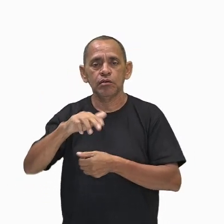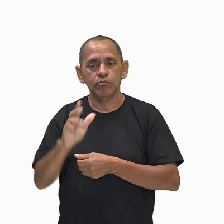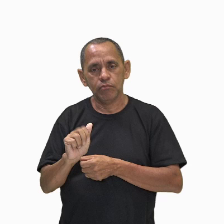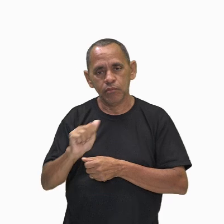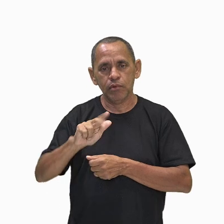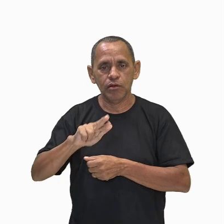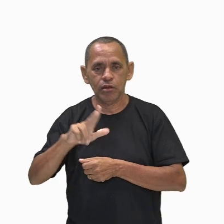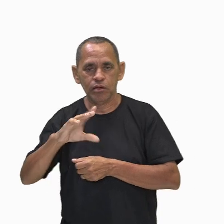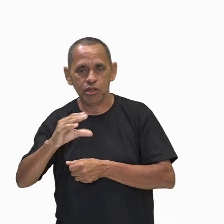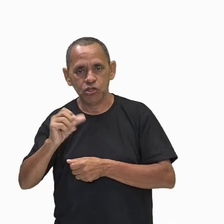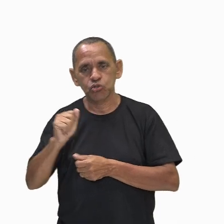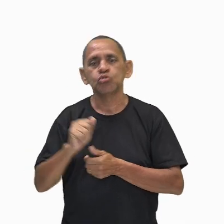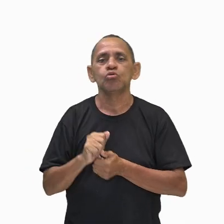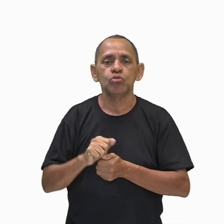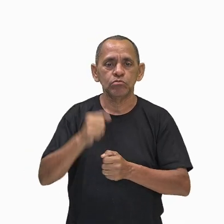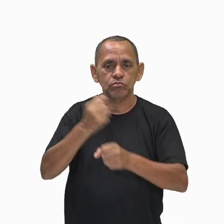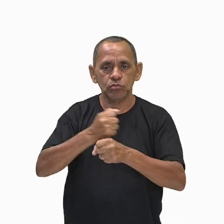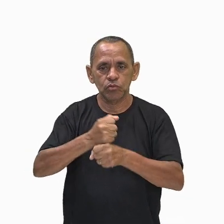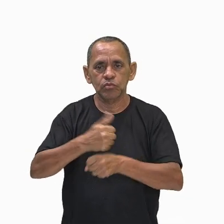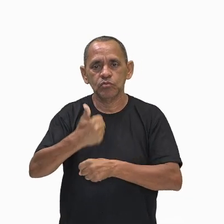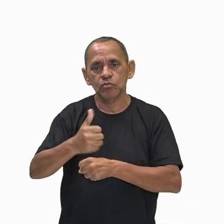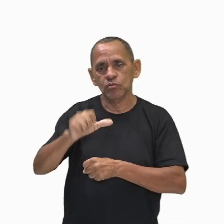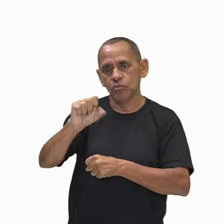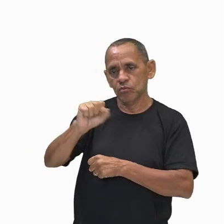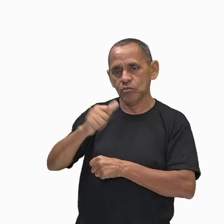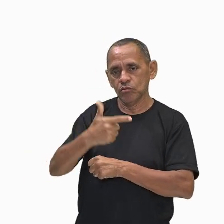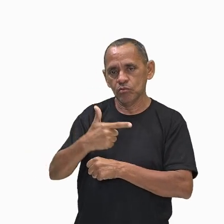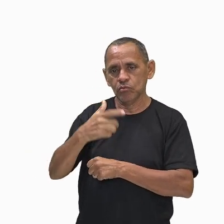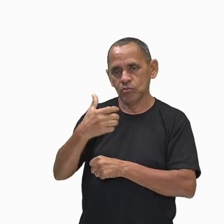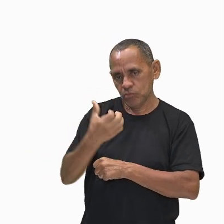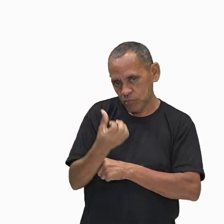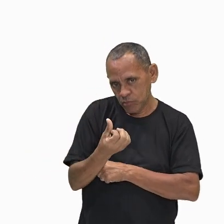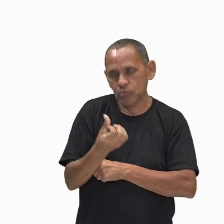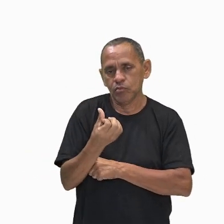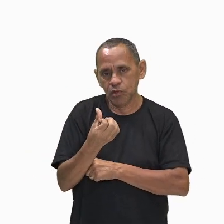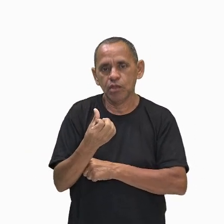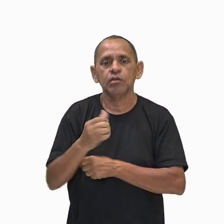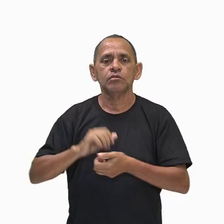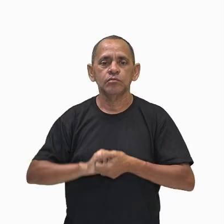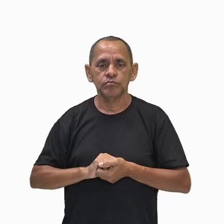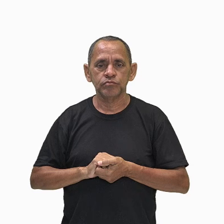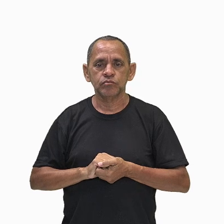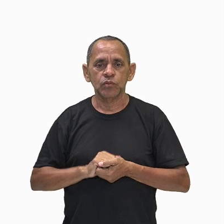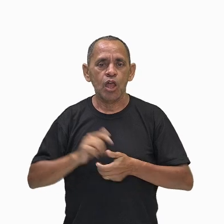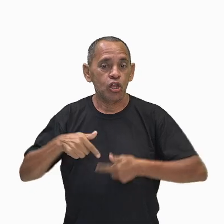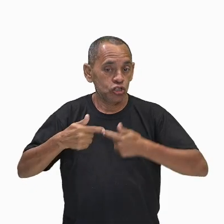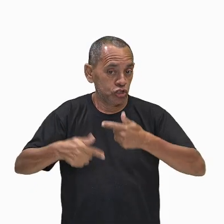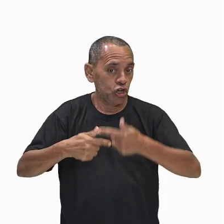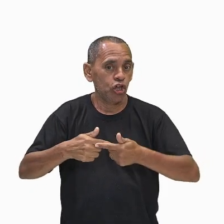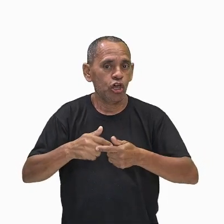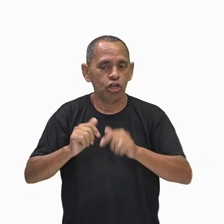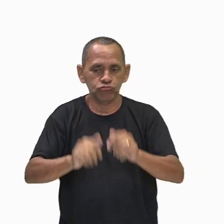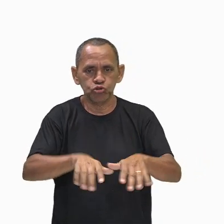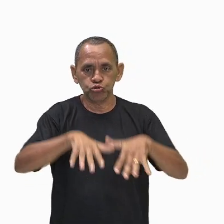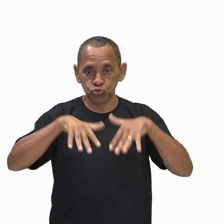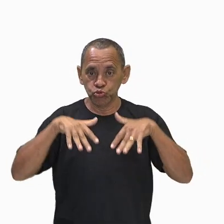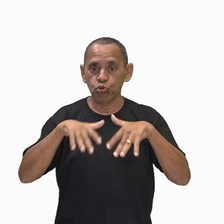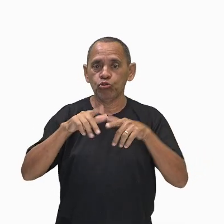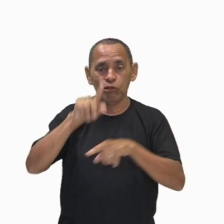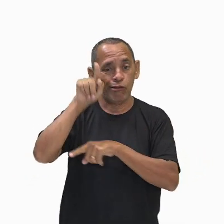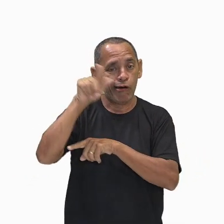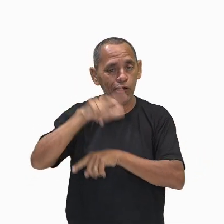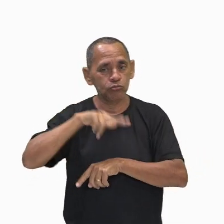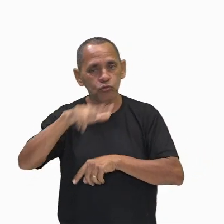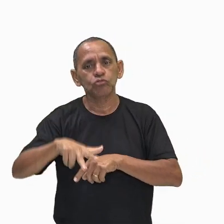1826, Dom Pedro I era o filho mais velho e herdeiro legítimo do trono português. Os políticos liberais do Brasil se opuseram